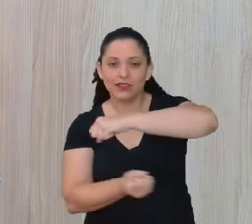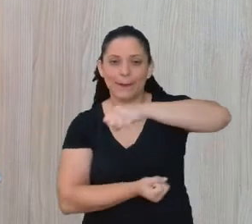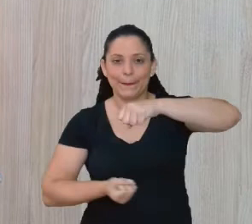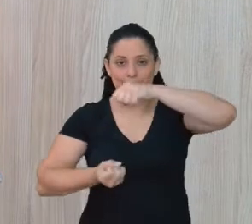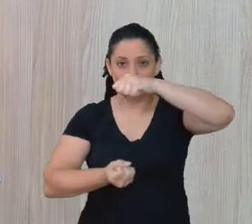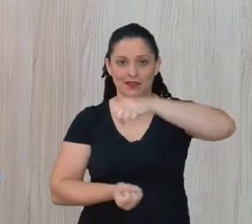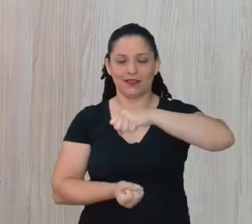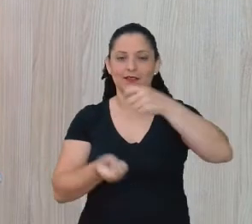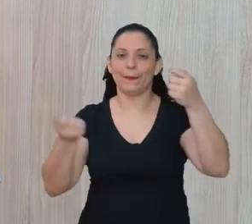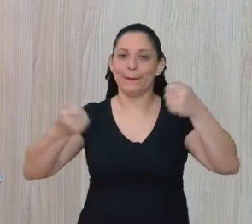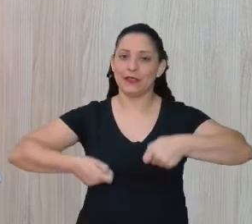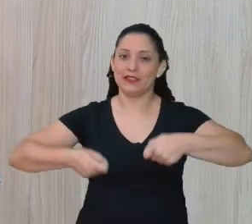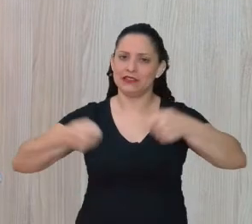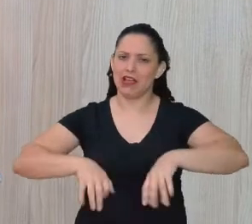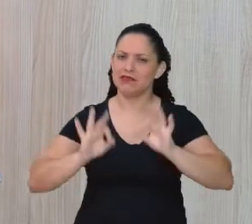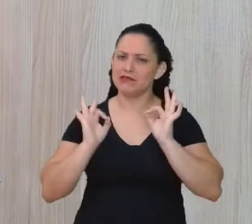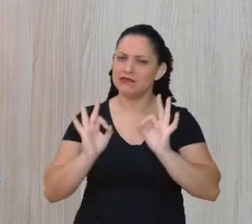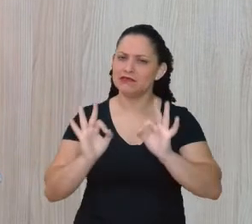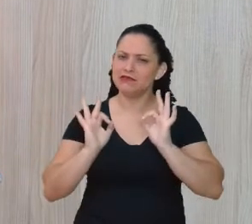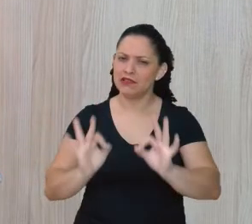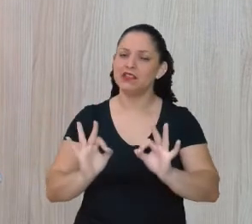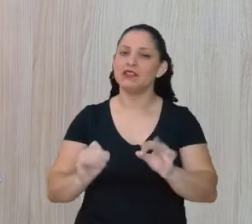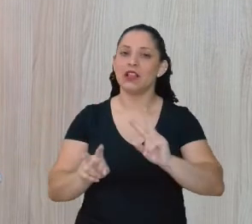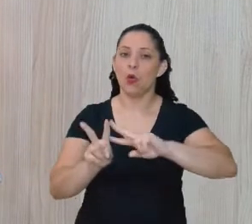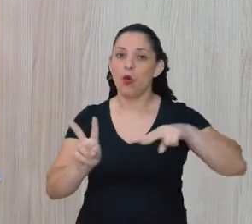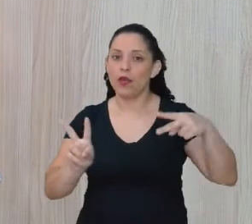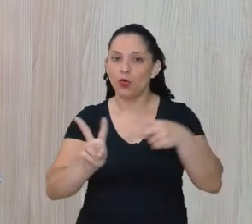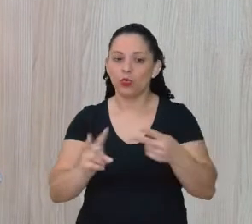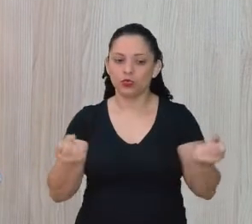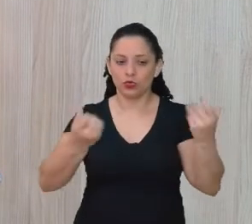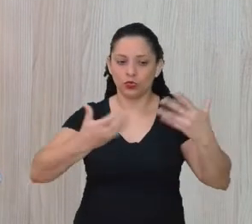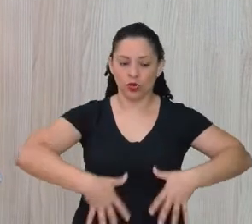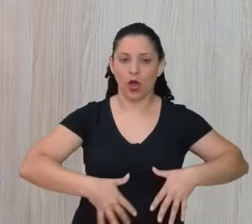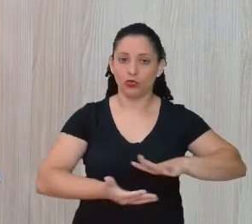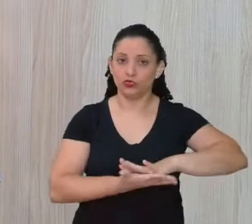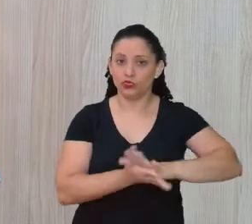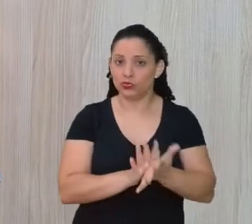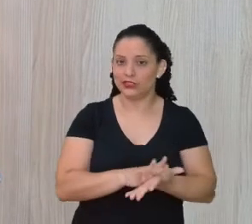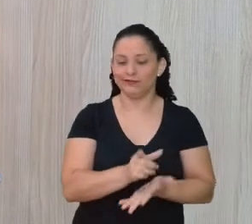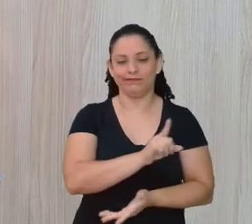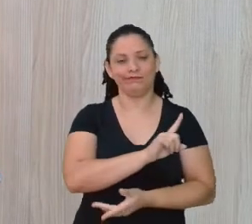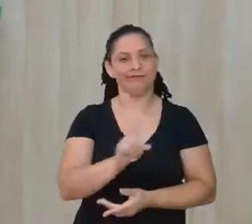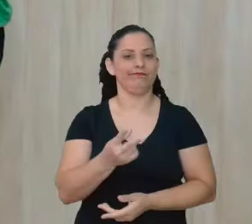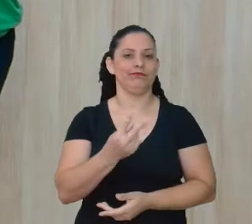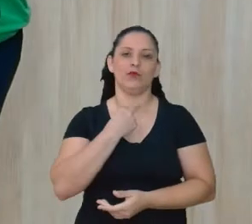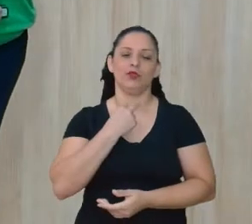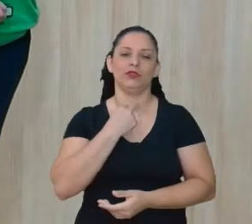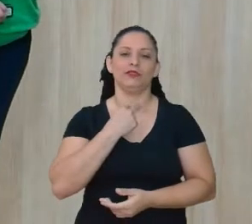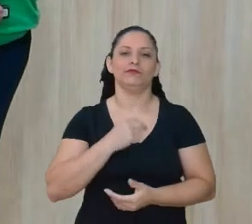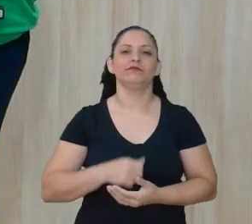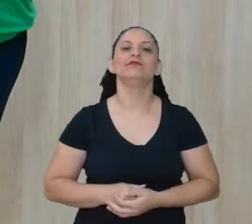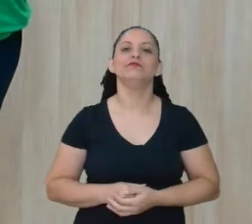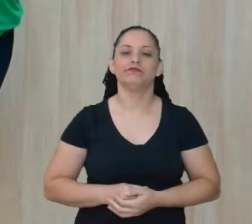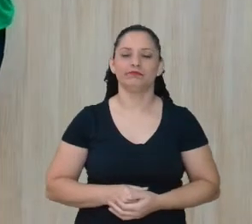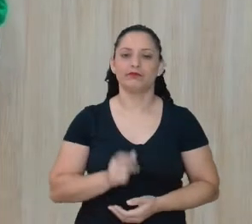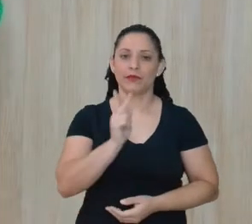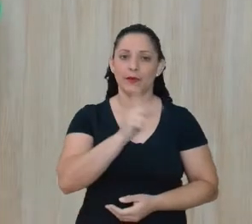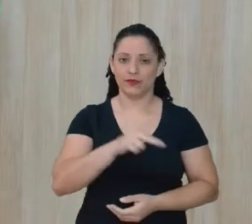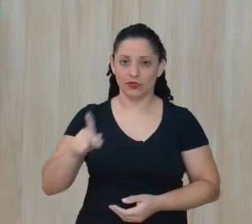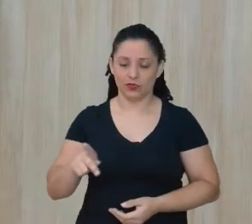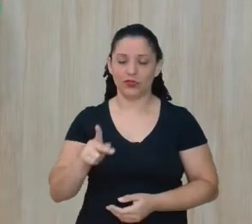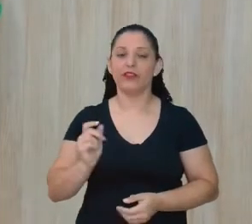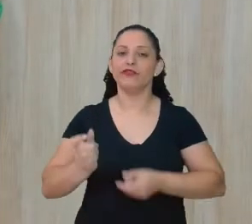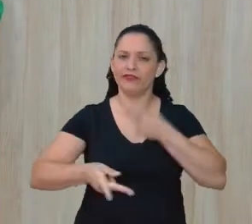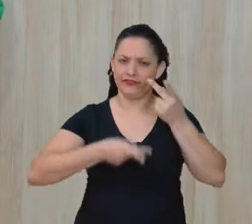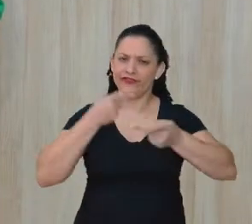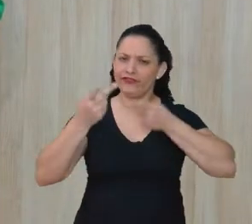porque a gente precisa garantir os recursos naturais, a gente não pode destruí-los. Exatamente. Professora Vanessa está falando aí